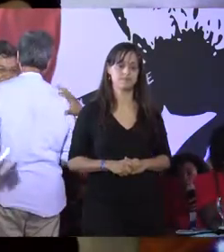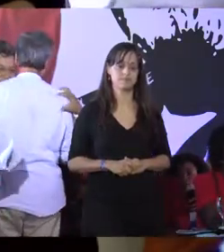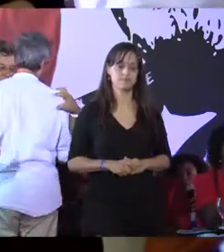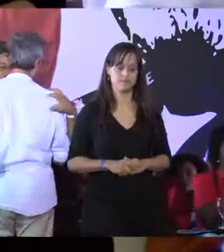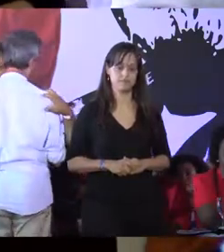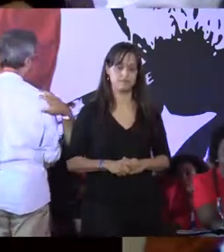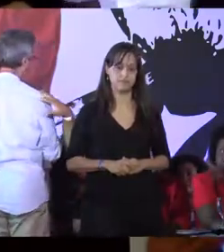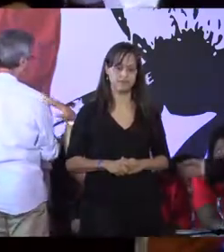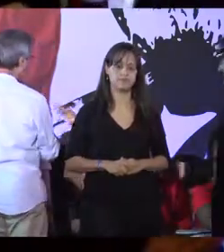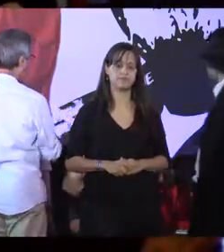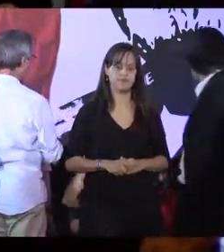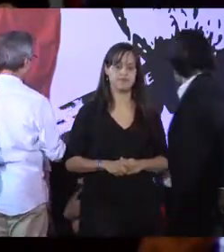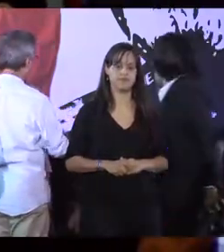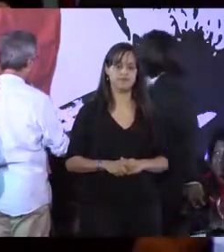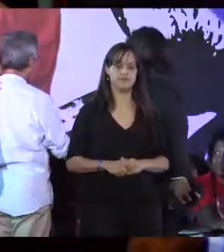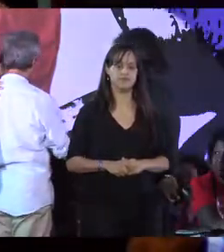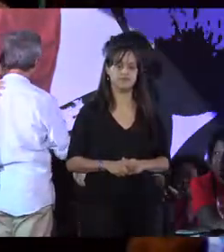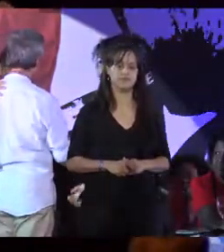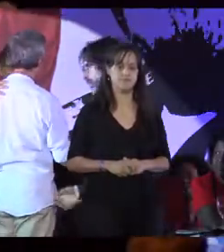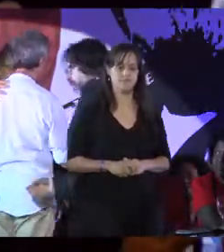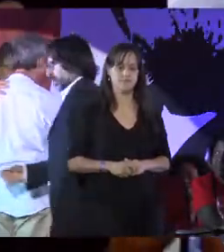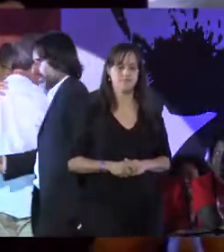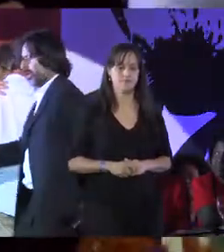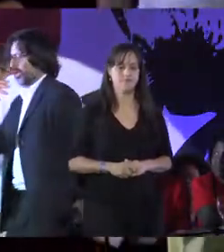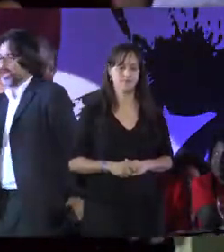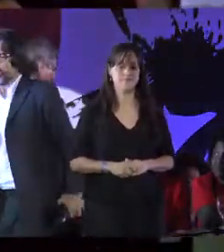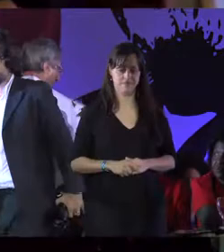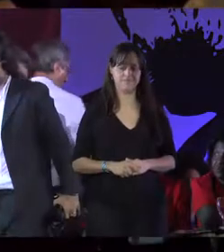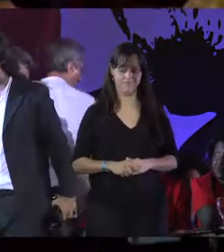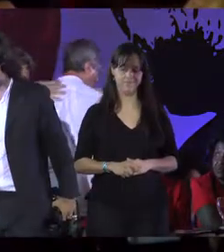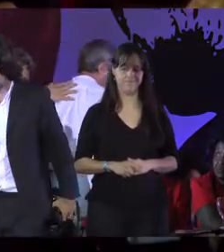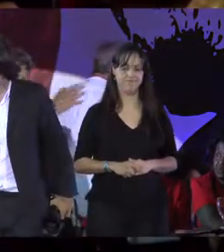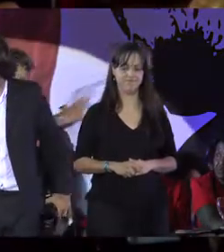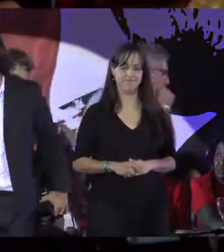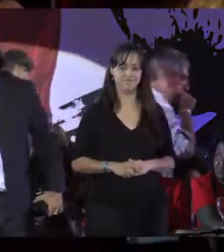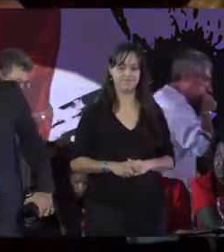Obrigado, companheiro Walter Sorrentino, do Partido Comunista do Brasil.